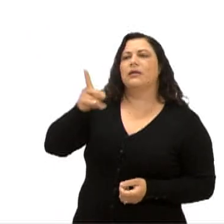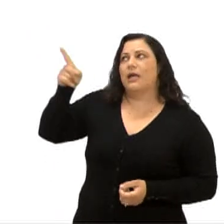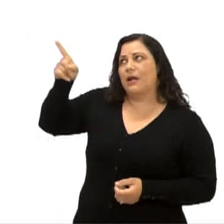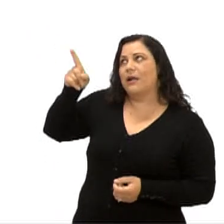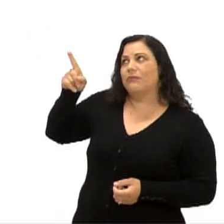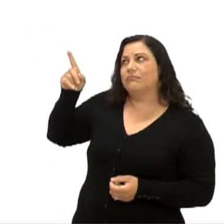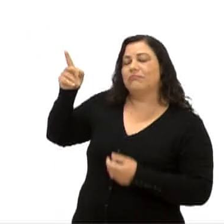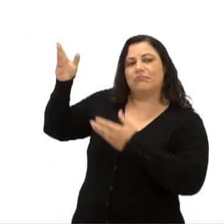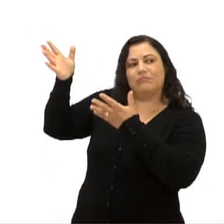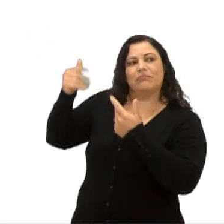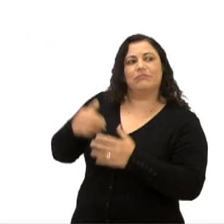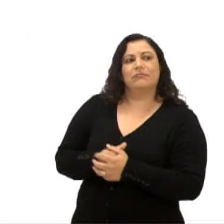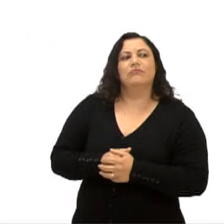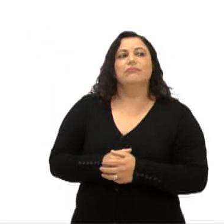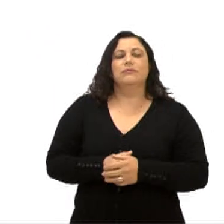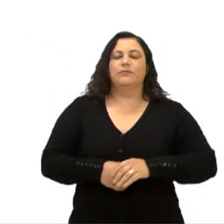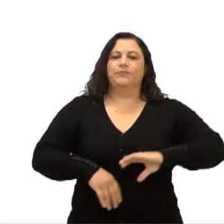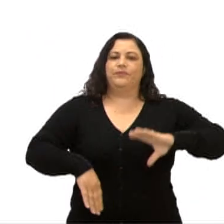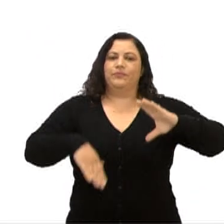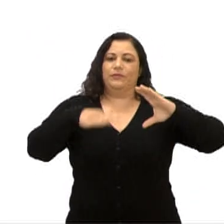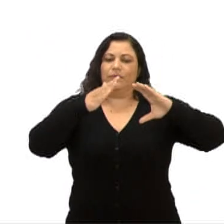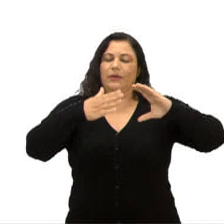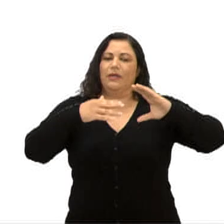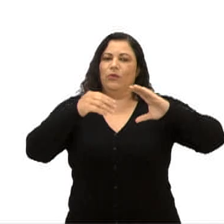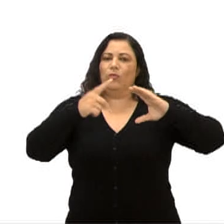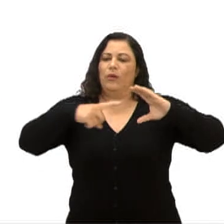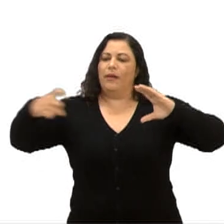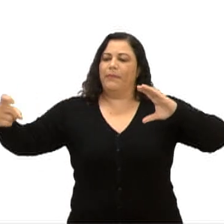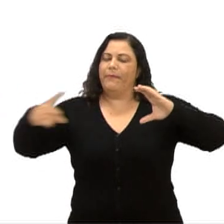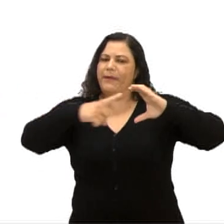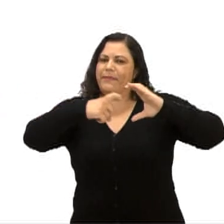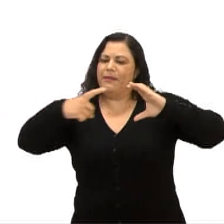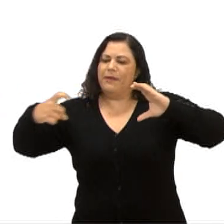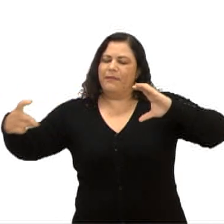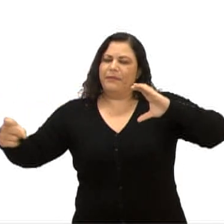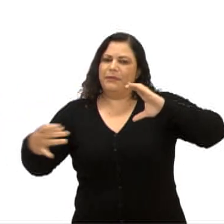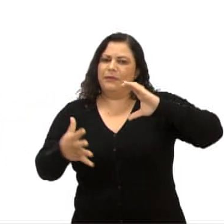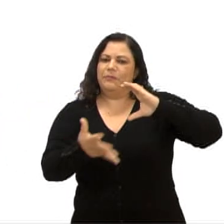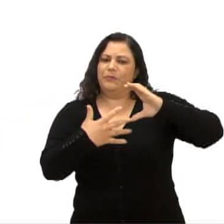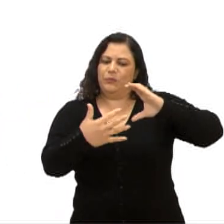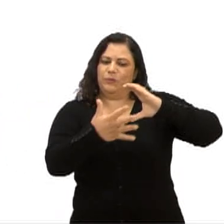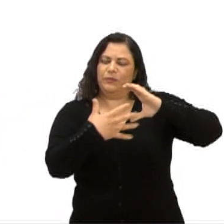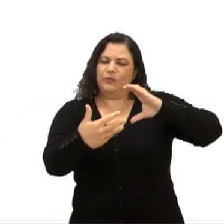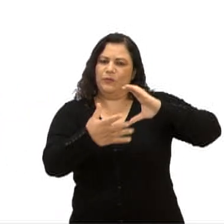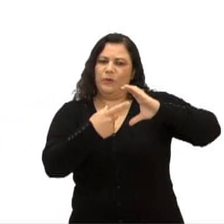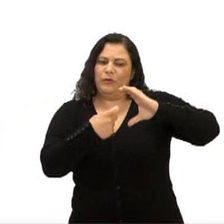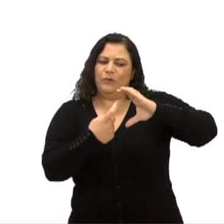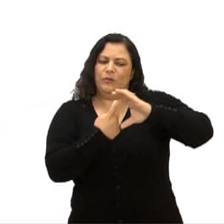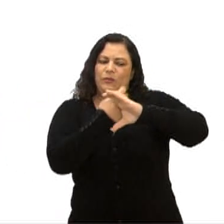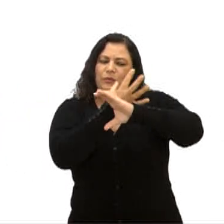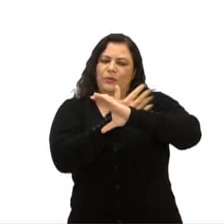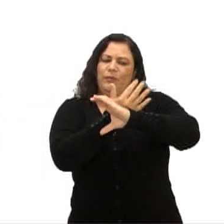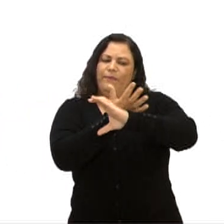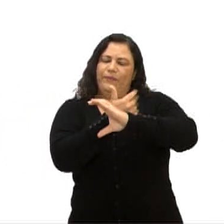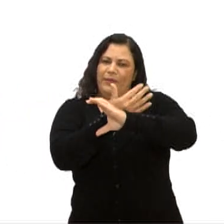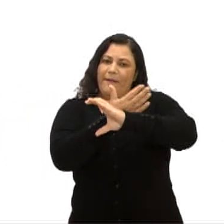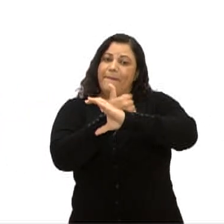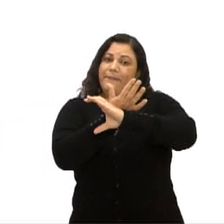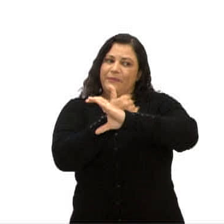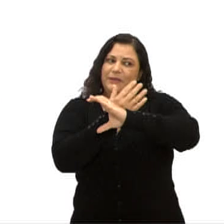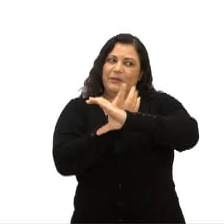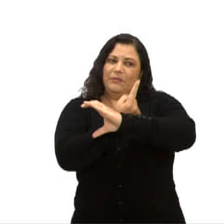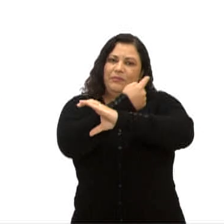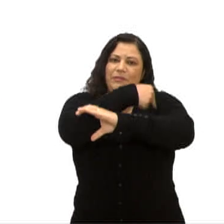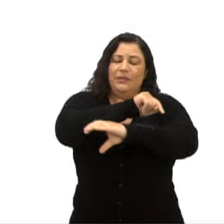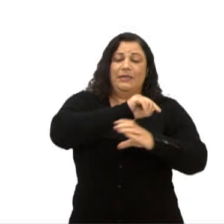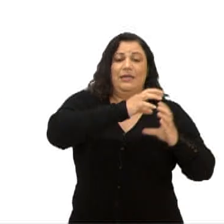sonora. Passa do pavilhão para o canal auditivo, vibra o tímpano. Os 3 ossinhos que liga